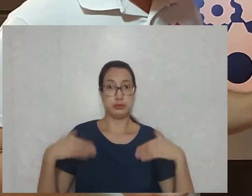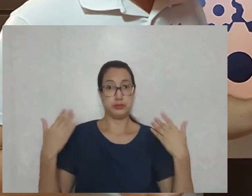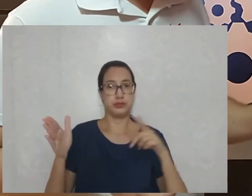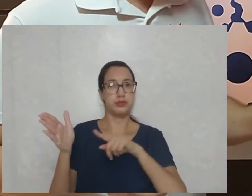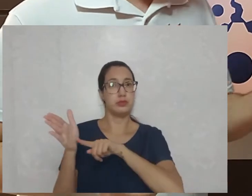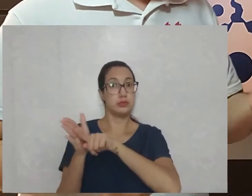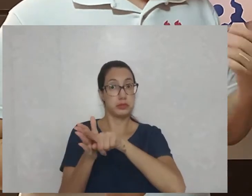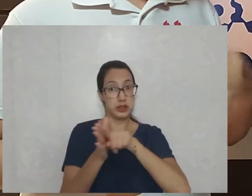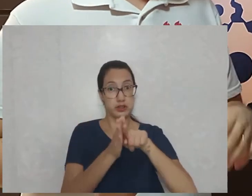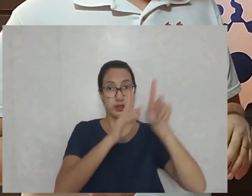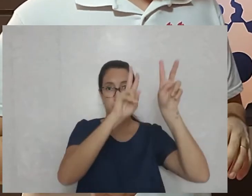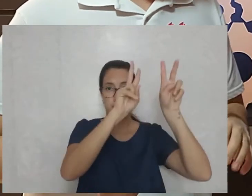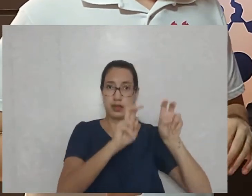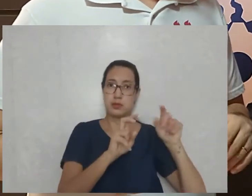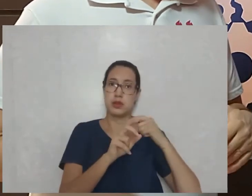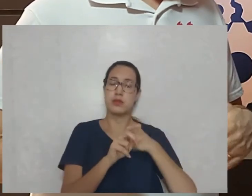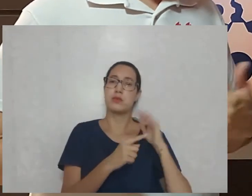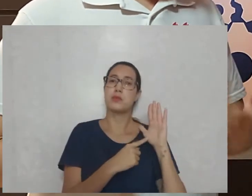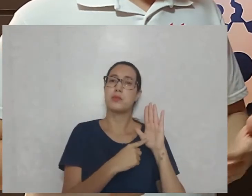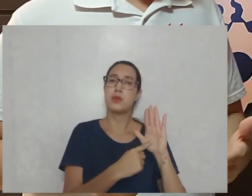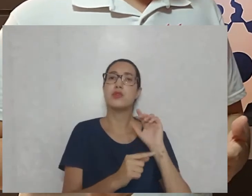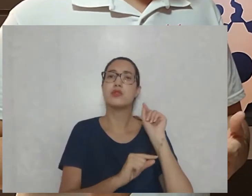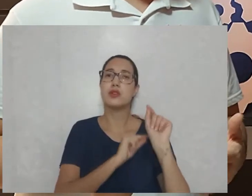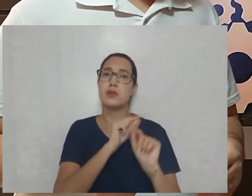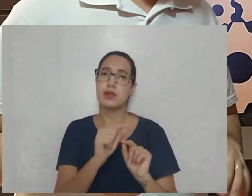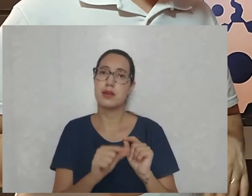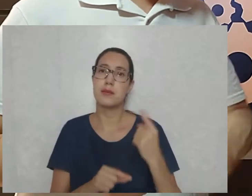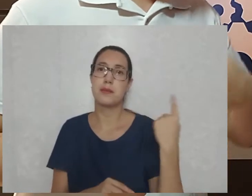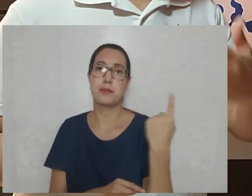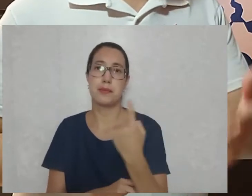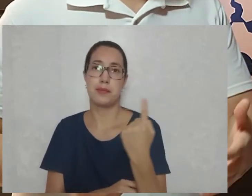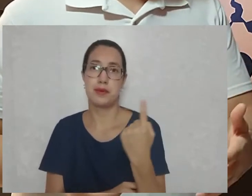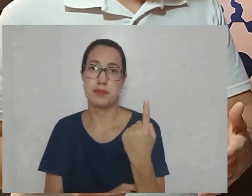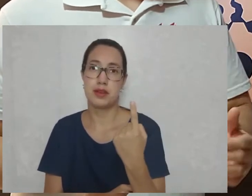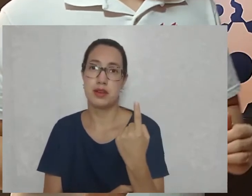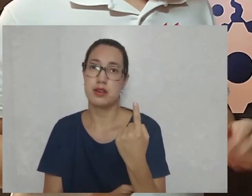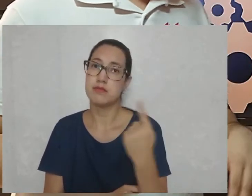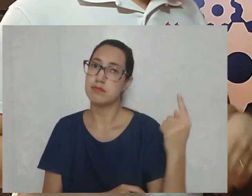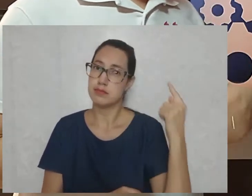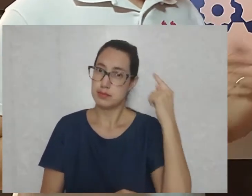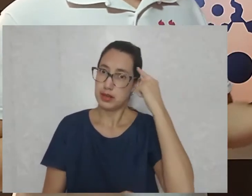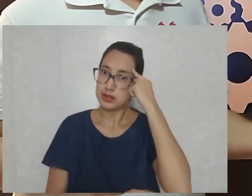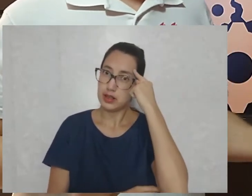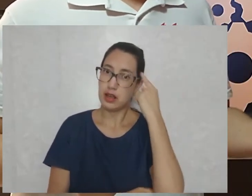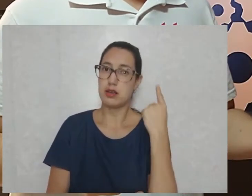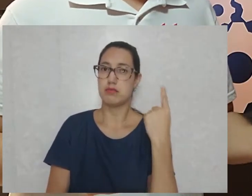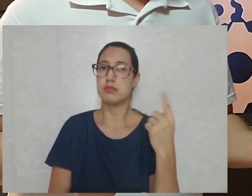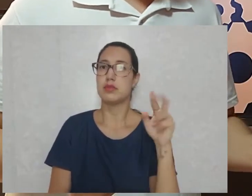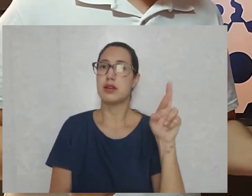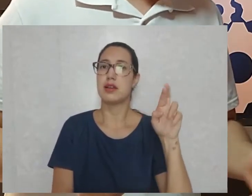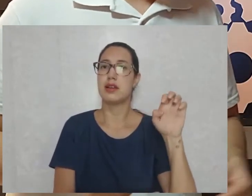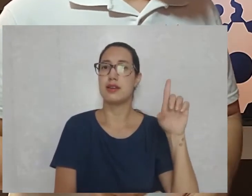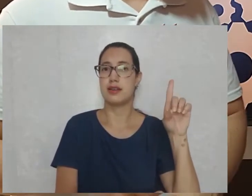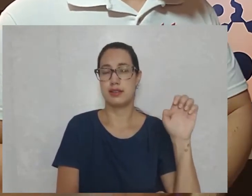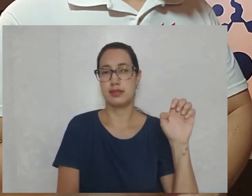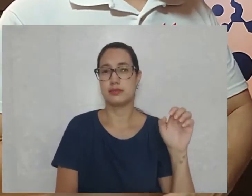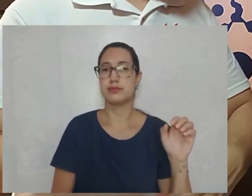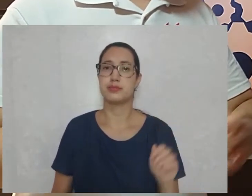estou dizendo que eu vou atacar aquela tarefa de você projetar uma rede. Então imagina que uma empresa está com uma demanda,